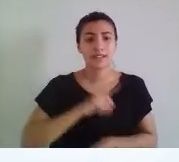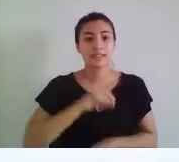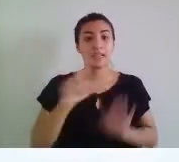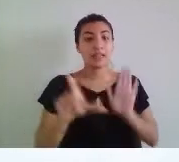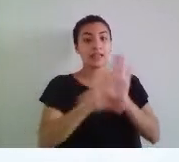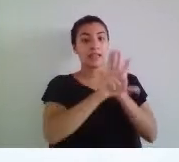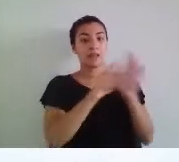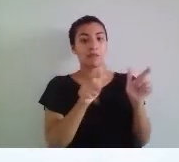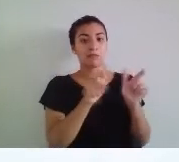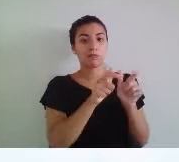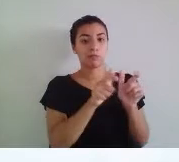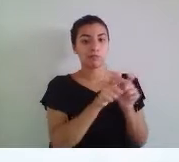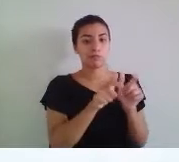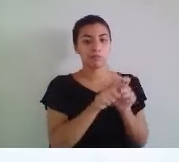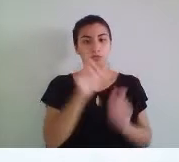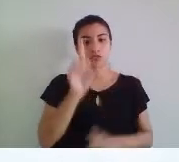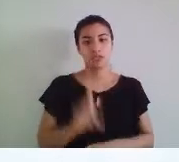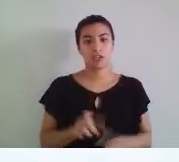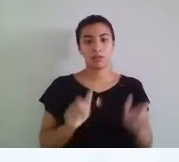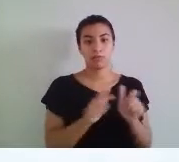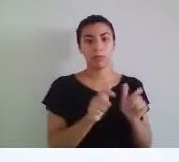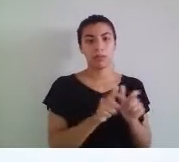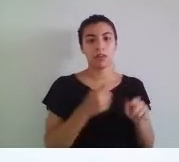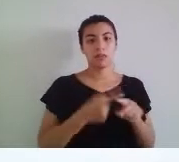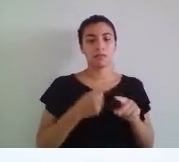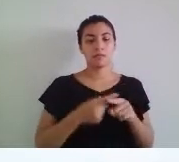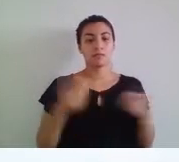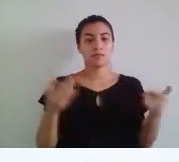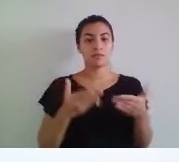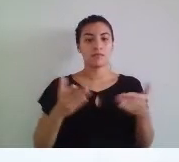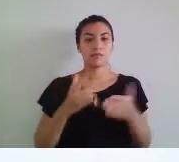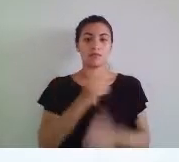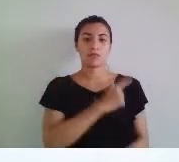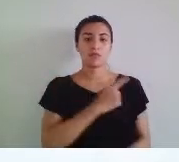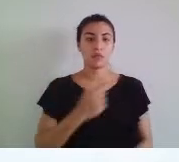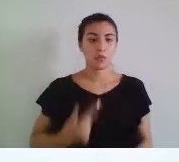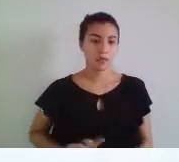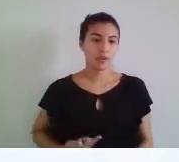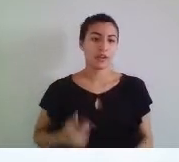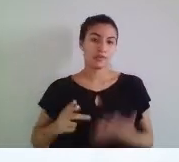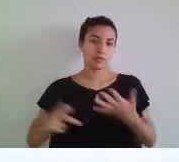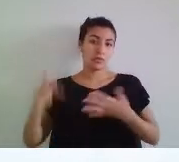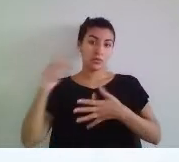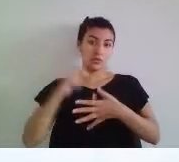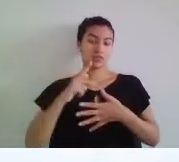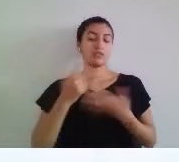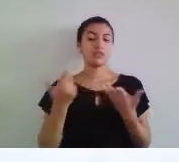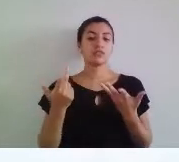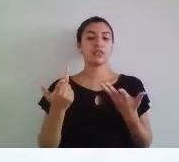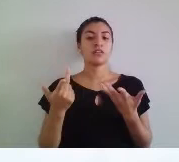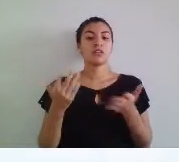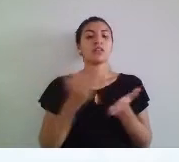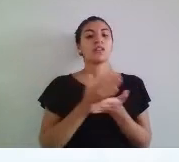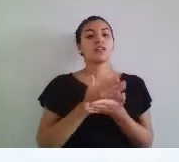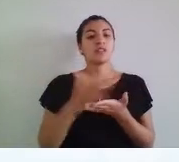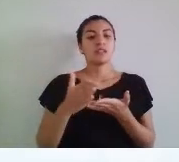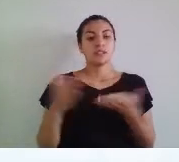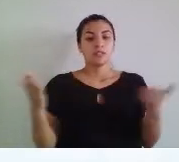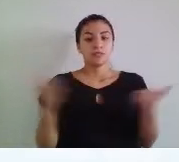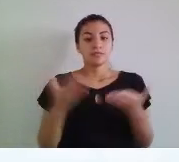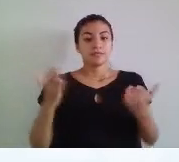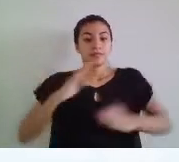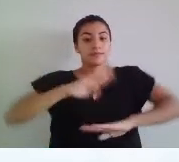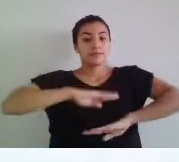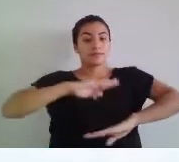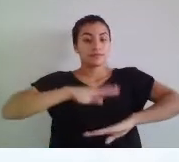diminui o direito do trabalho, porque está precarizando, né? O governo precariza. Começou essa situação